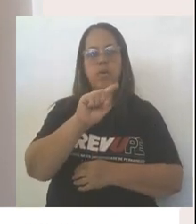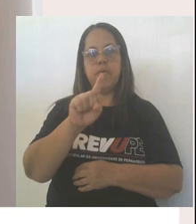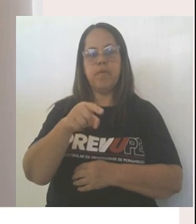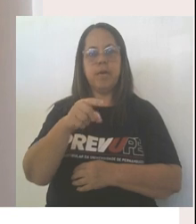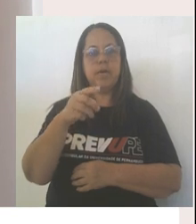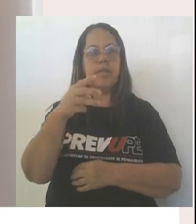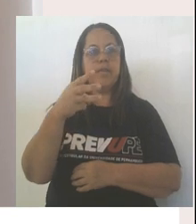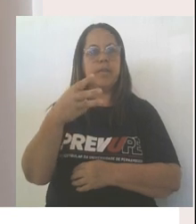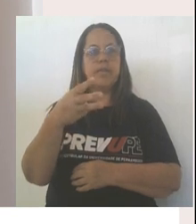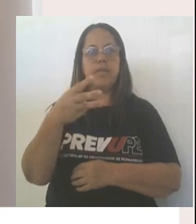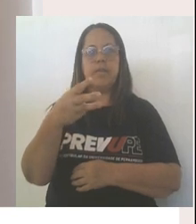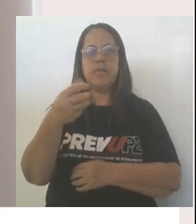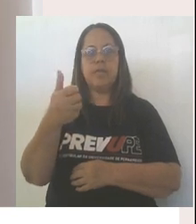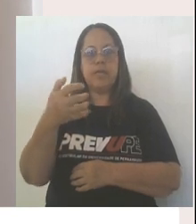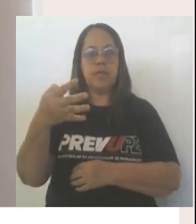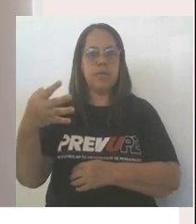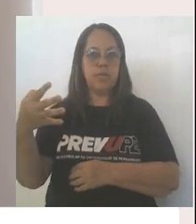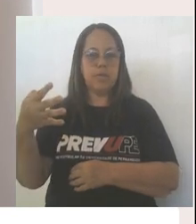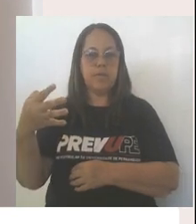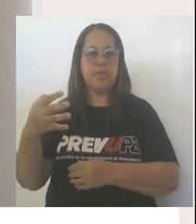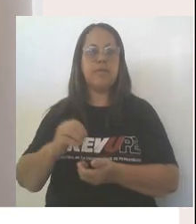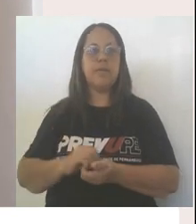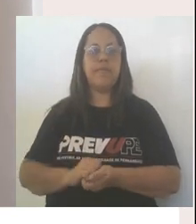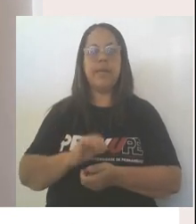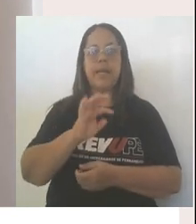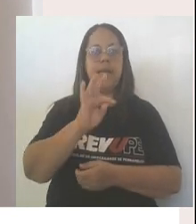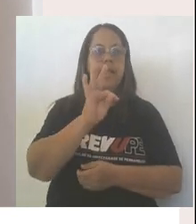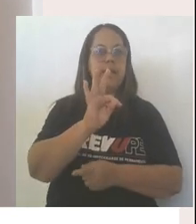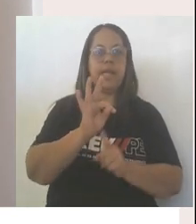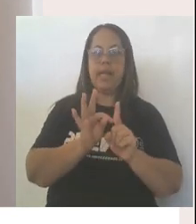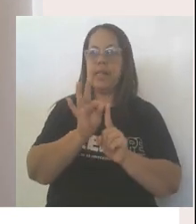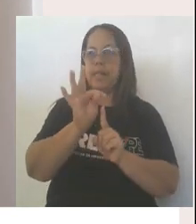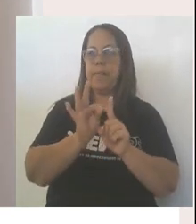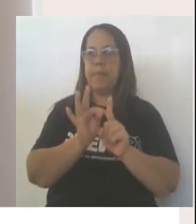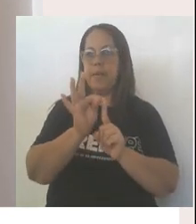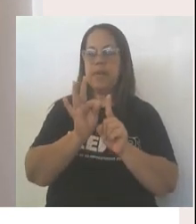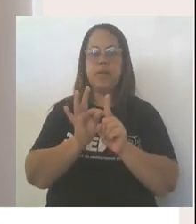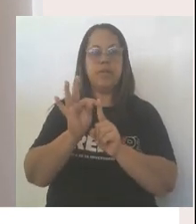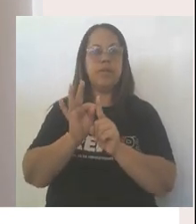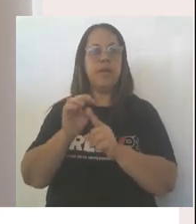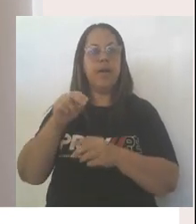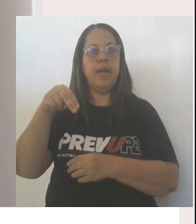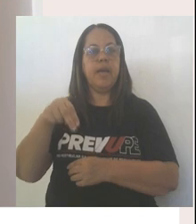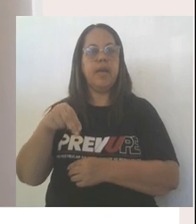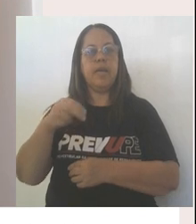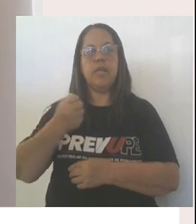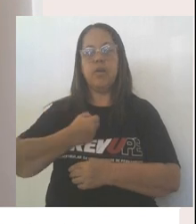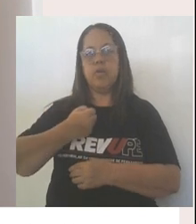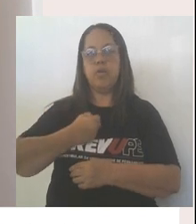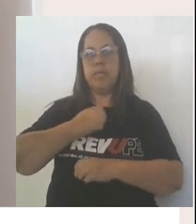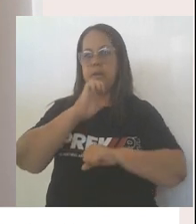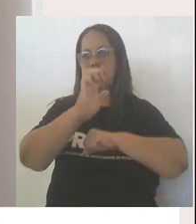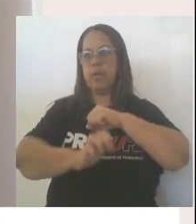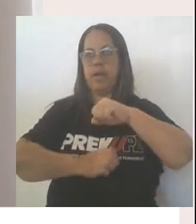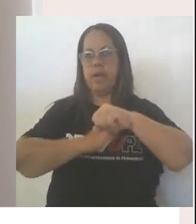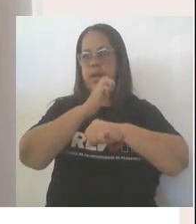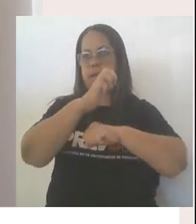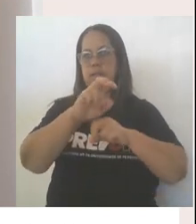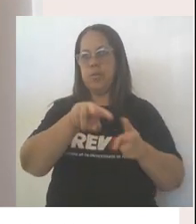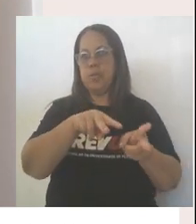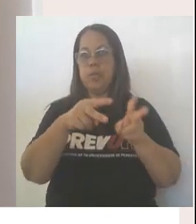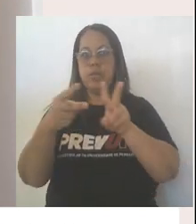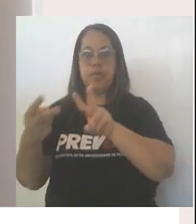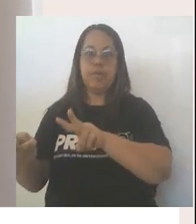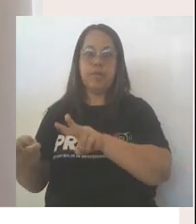8,314 joules por mol Kelvin. O T é a temperatura em Kelvin. O N é o número de elétrons transferidos na